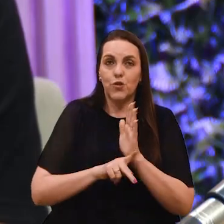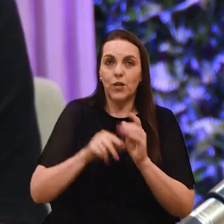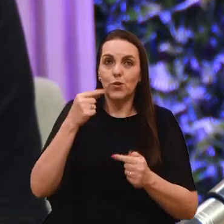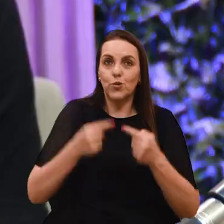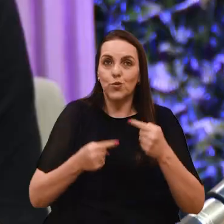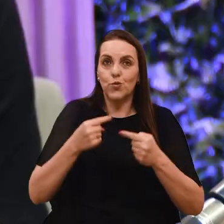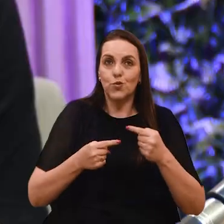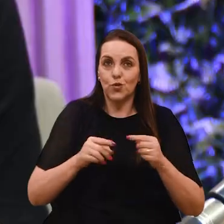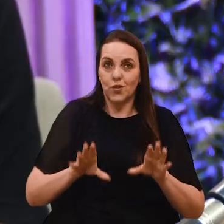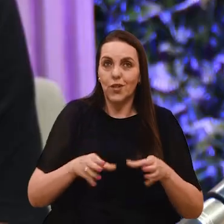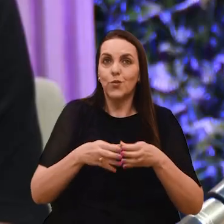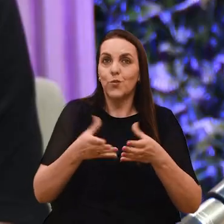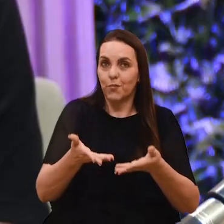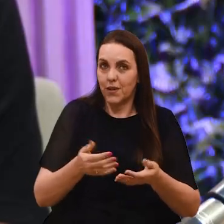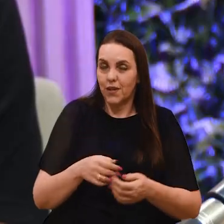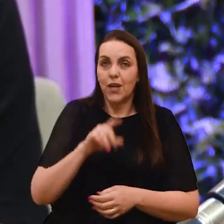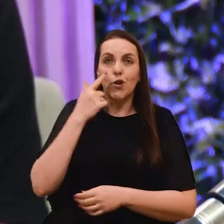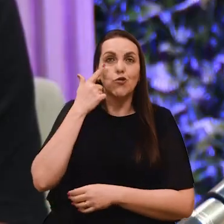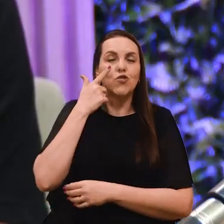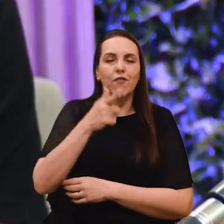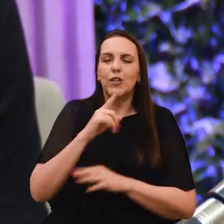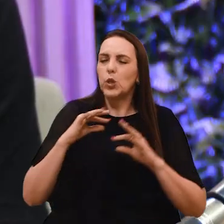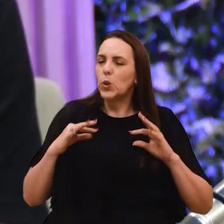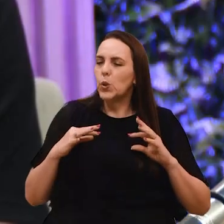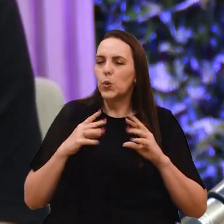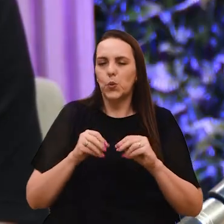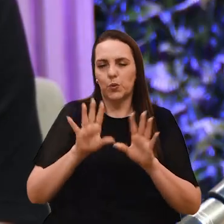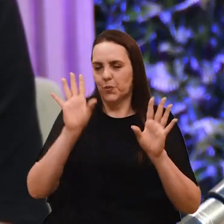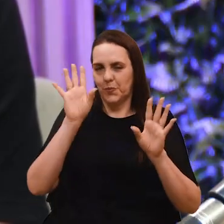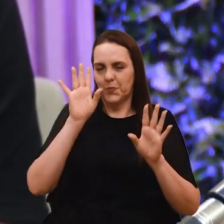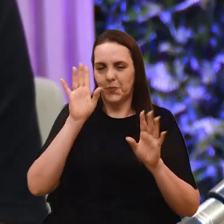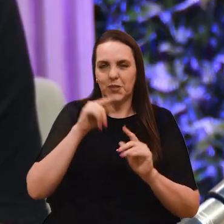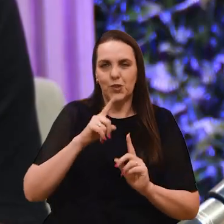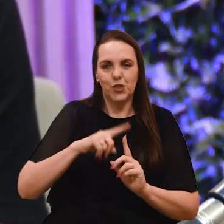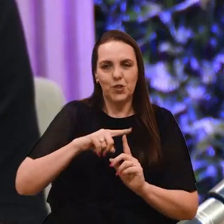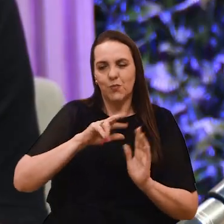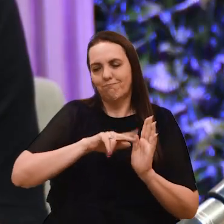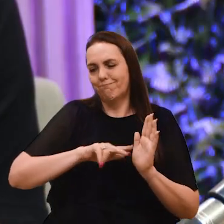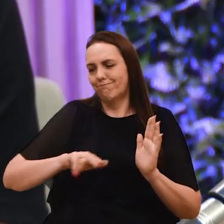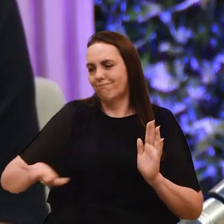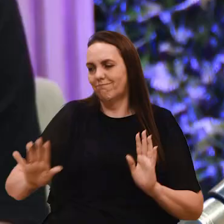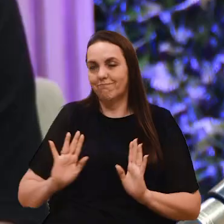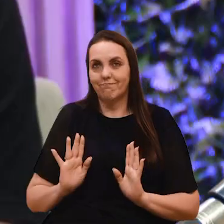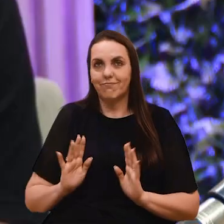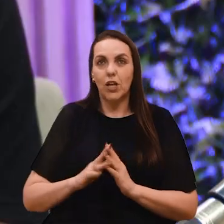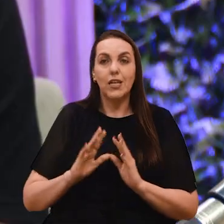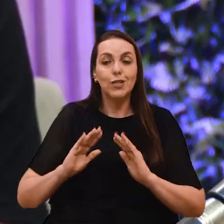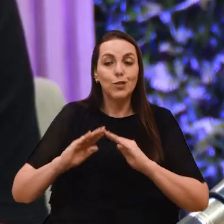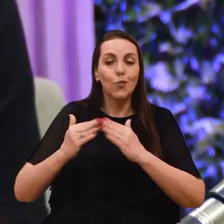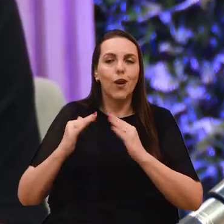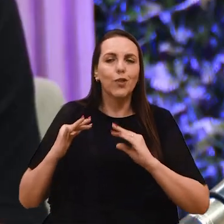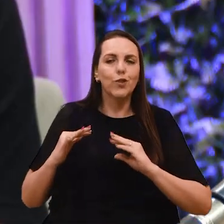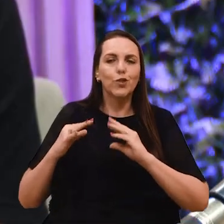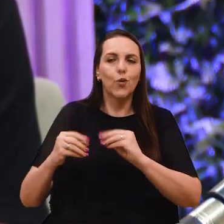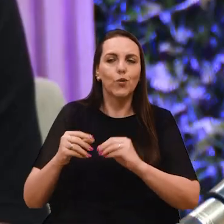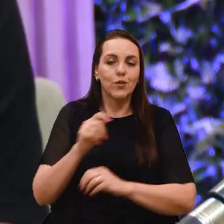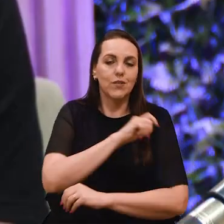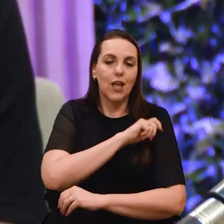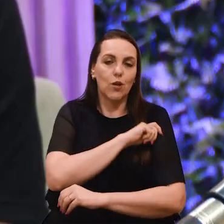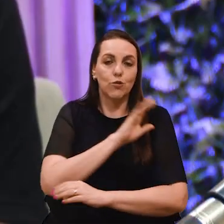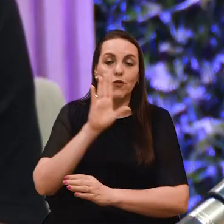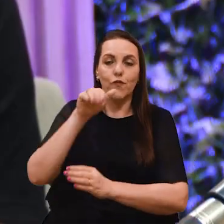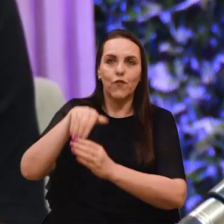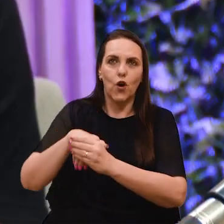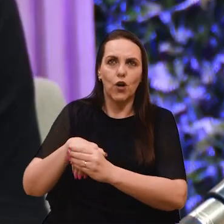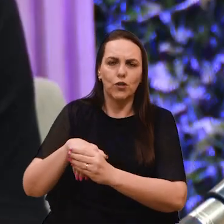turma. Eu já vi de tudo, assim, né? Porque tem escolas que todos os estudantes votam, desde